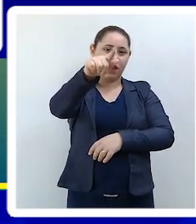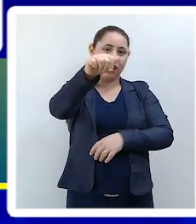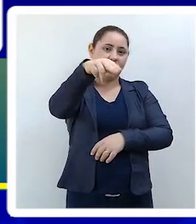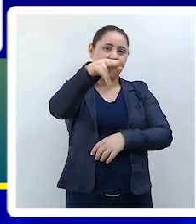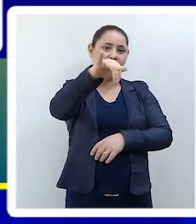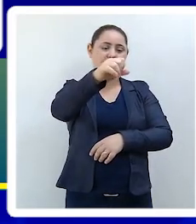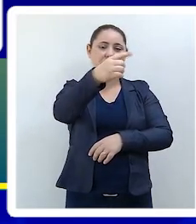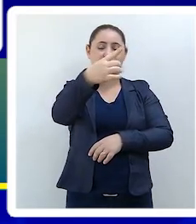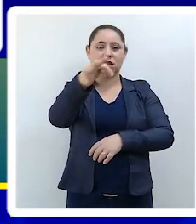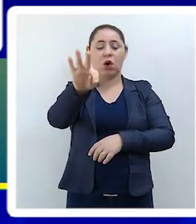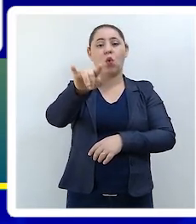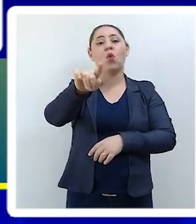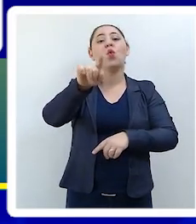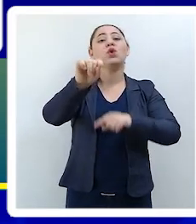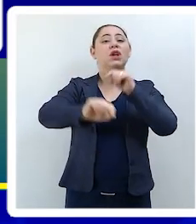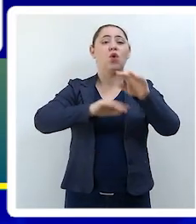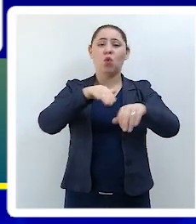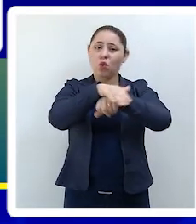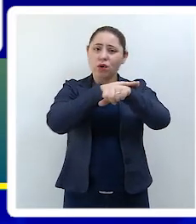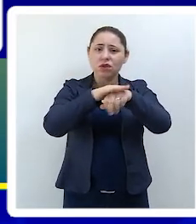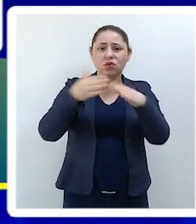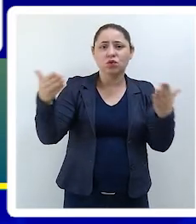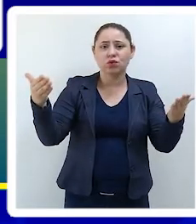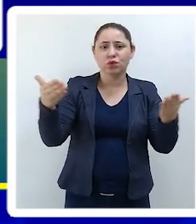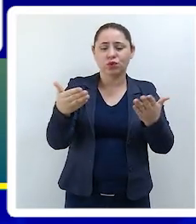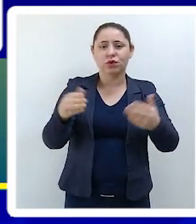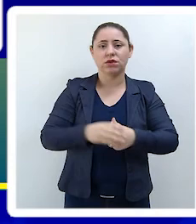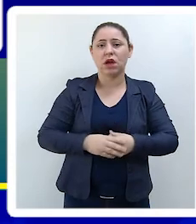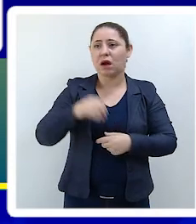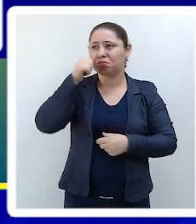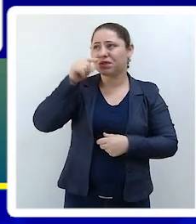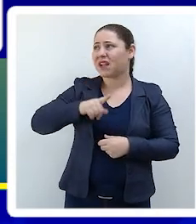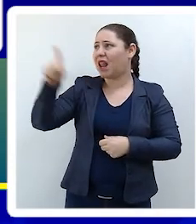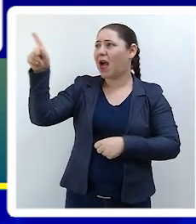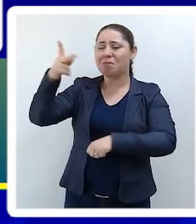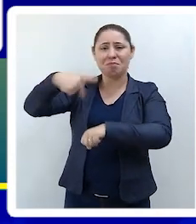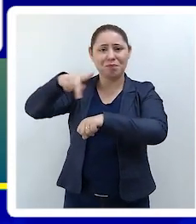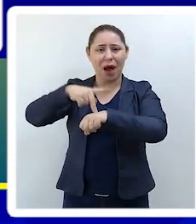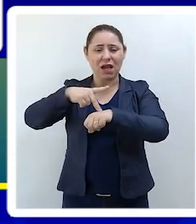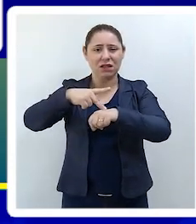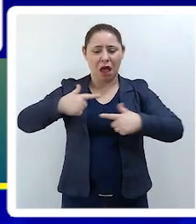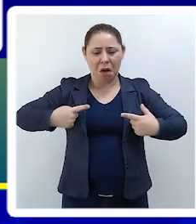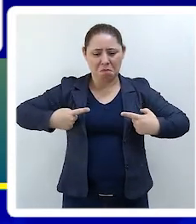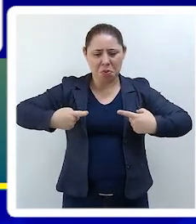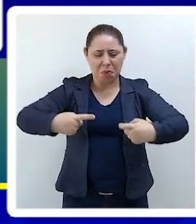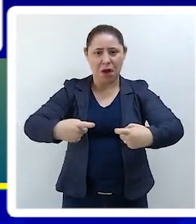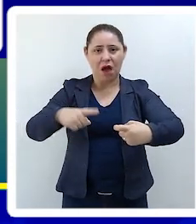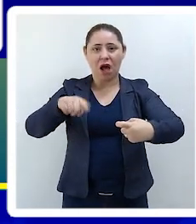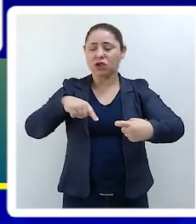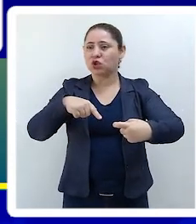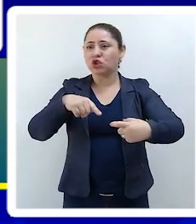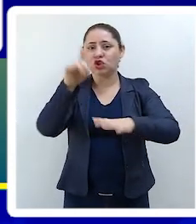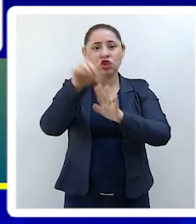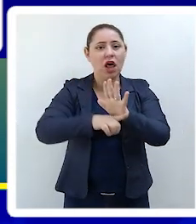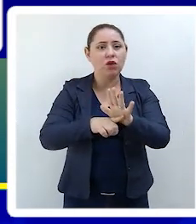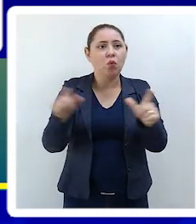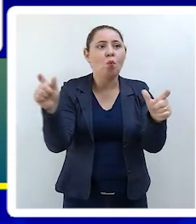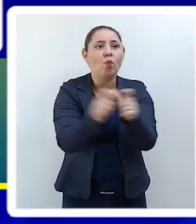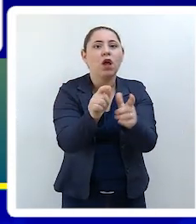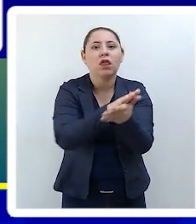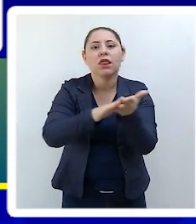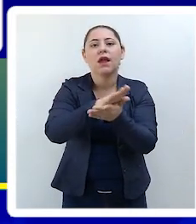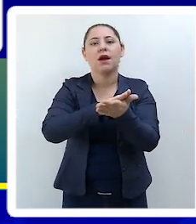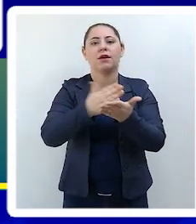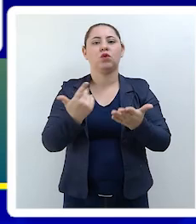que tudo isso que nós conversamos aqui hoje, aquelas mulheres, elas não têm o direito mínimo a nada, absolutamente